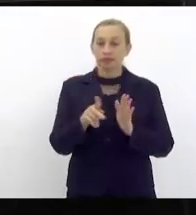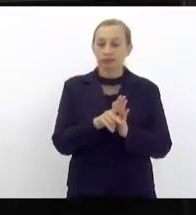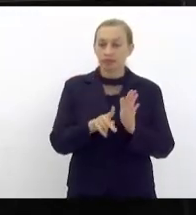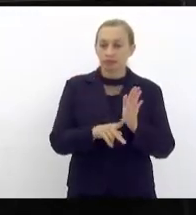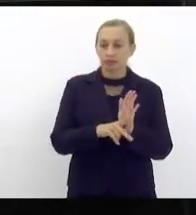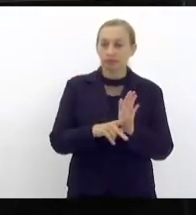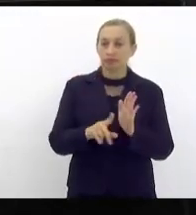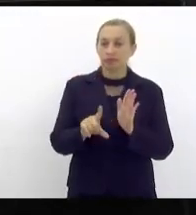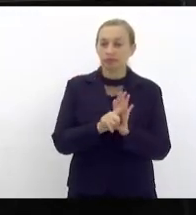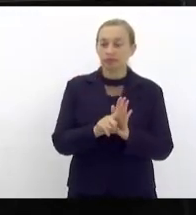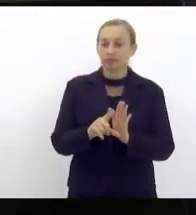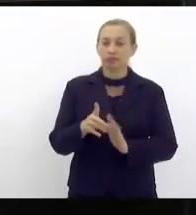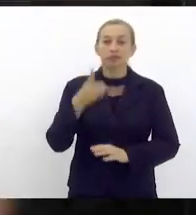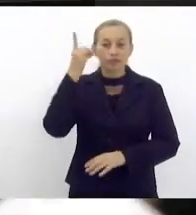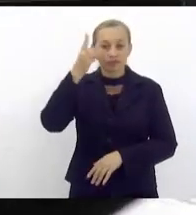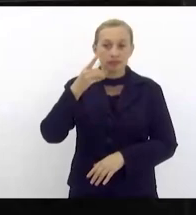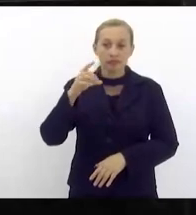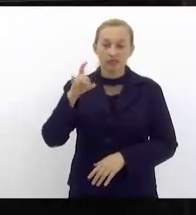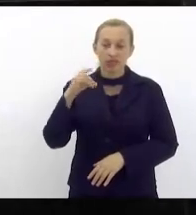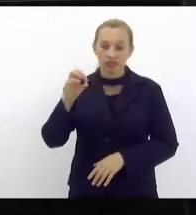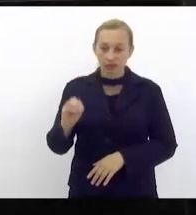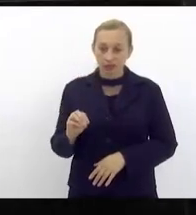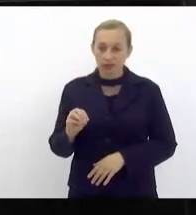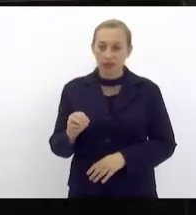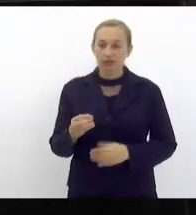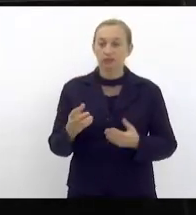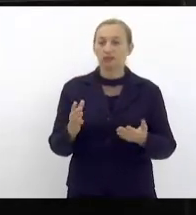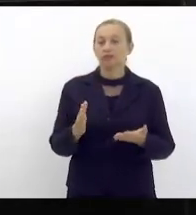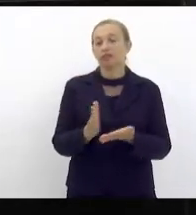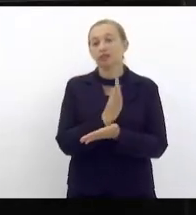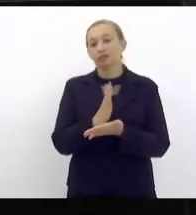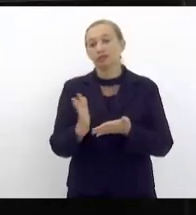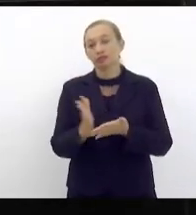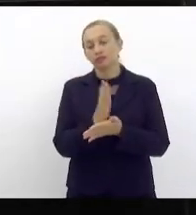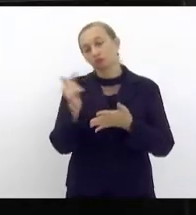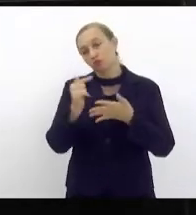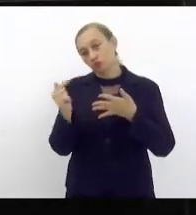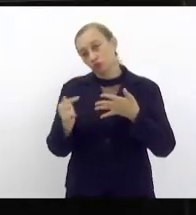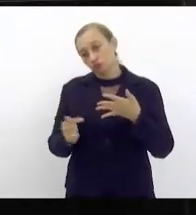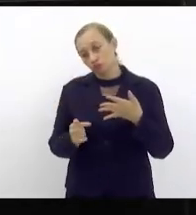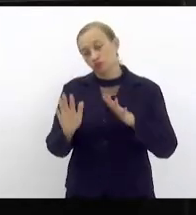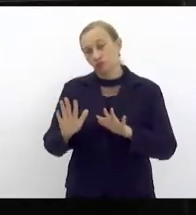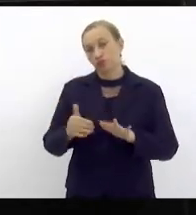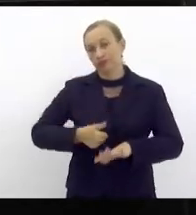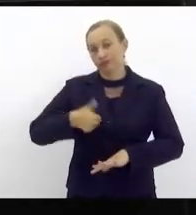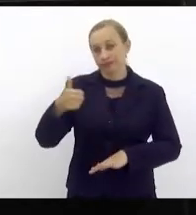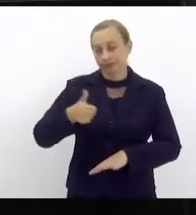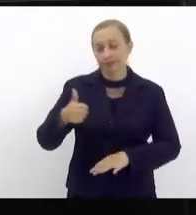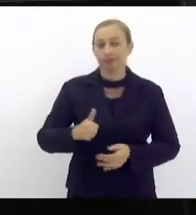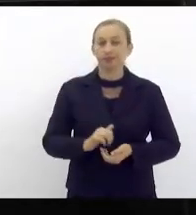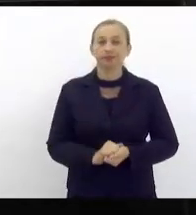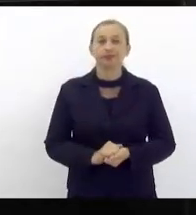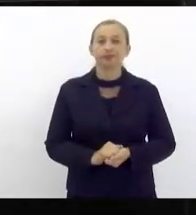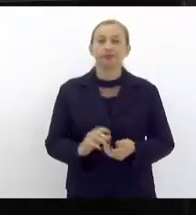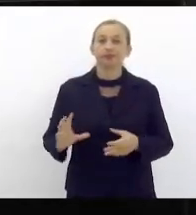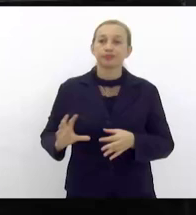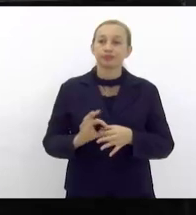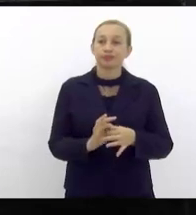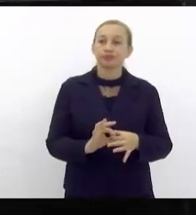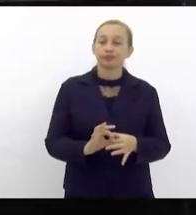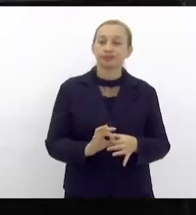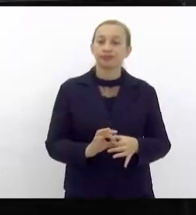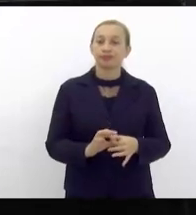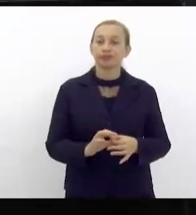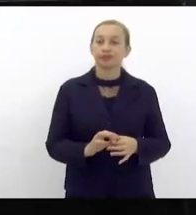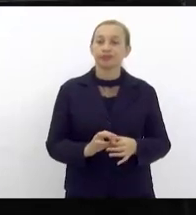Carlos Caiado queria fazer algumas pontuações primeiro a primeira delas tá diretamente ligadas à atribuições